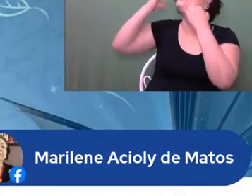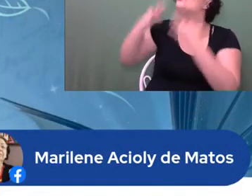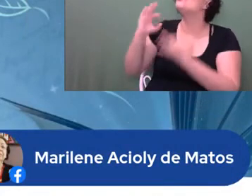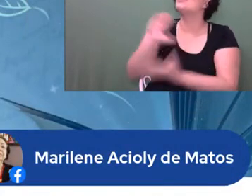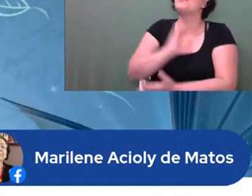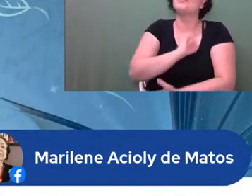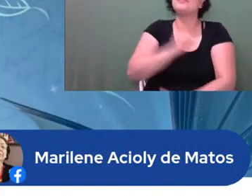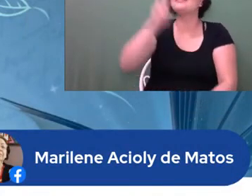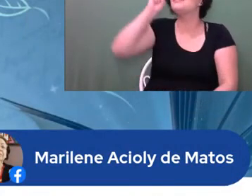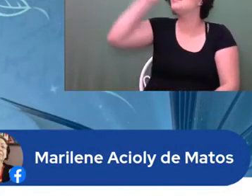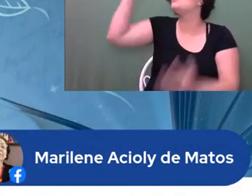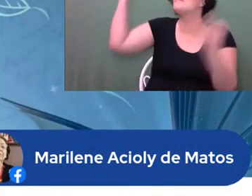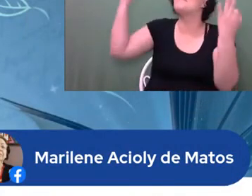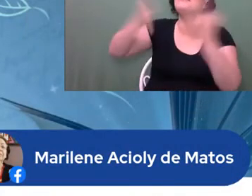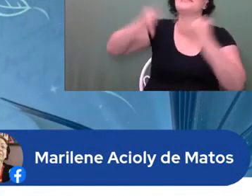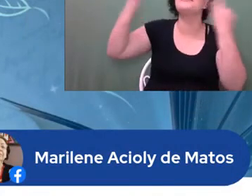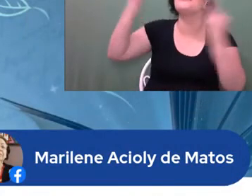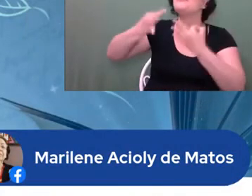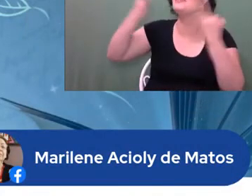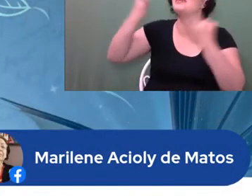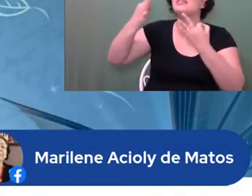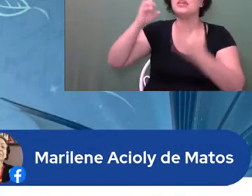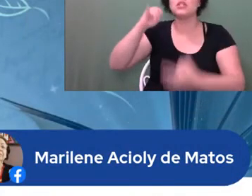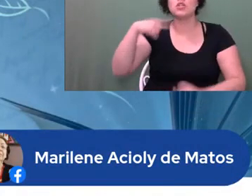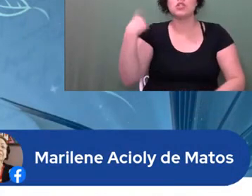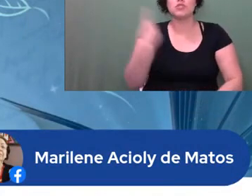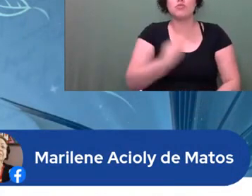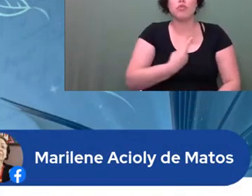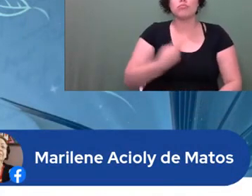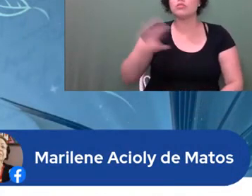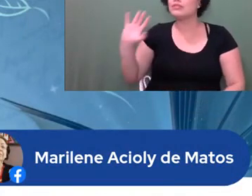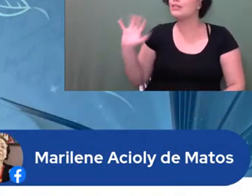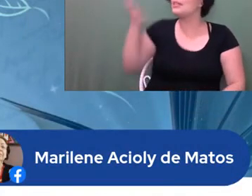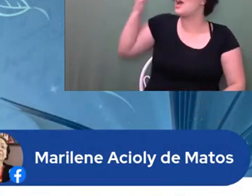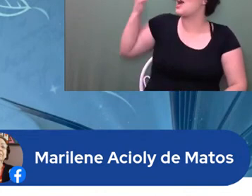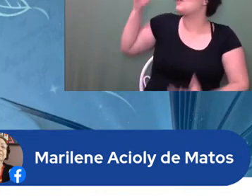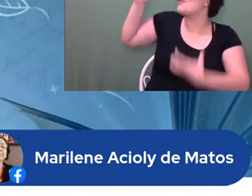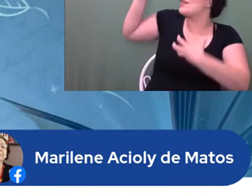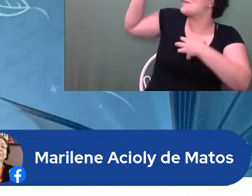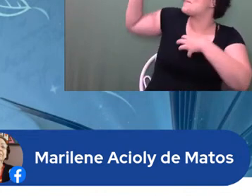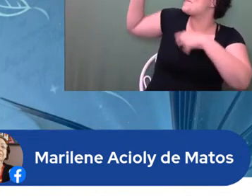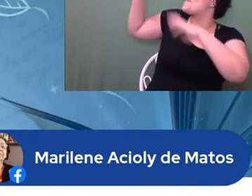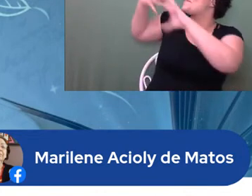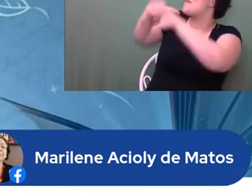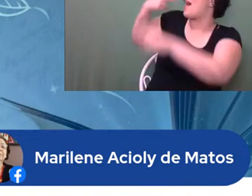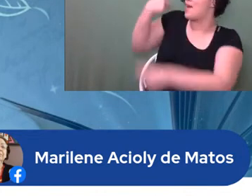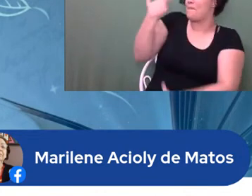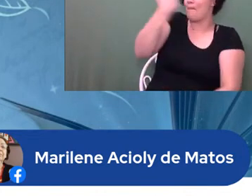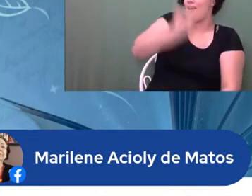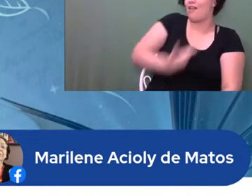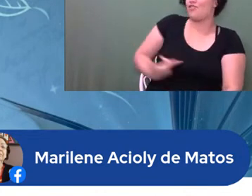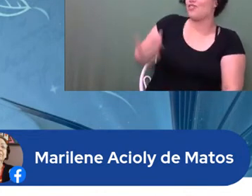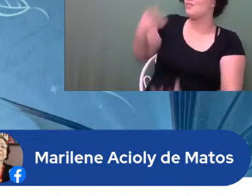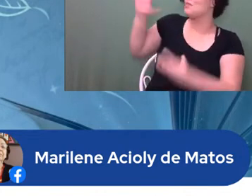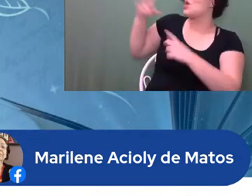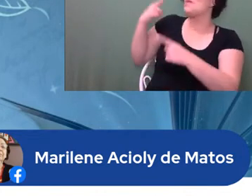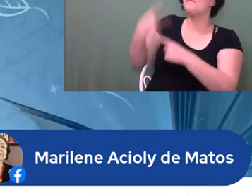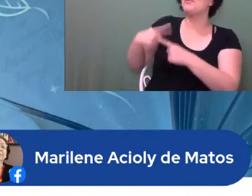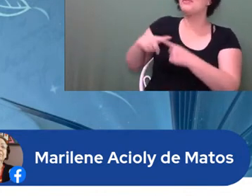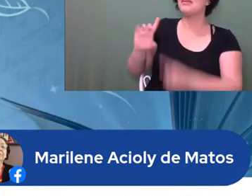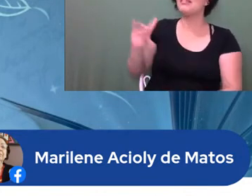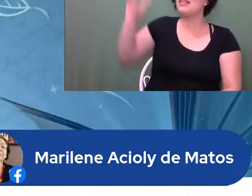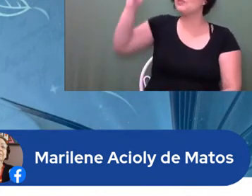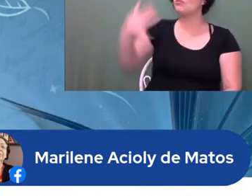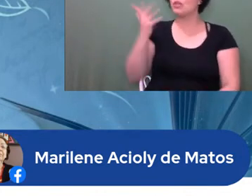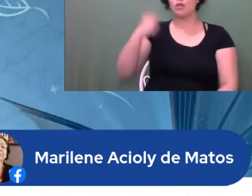inteligência perfeita, se fomos criados à sua imagem e semelhança, por que Deus não nos criou já como